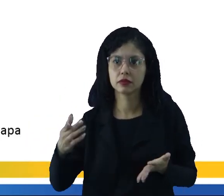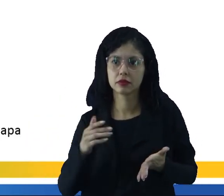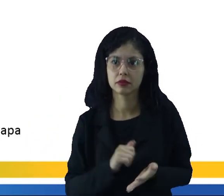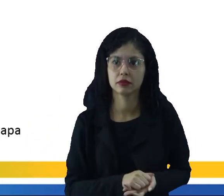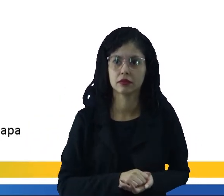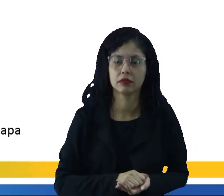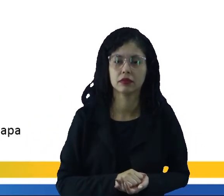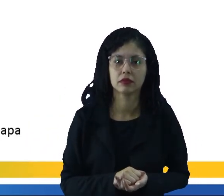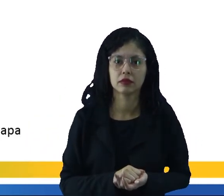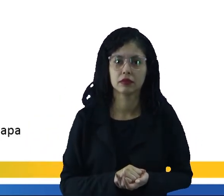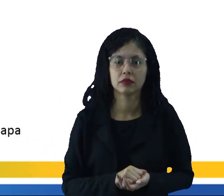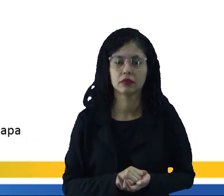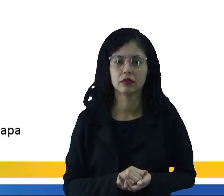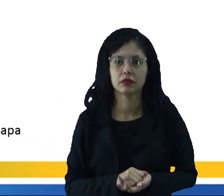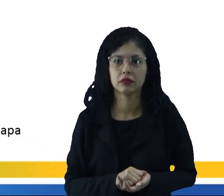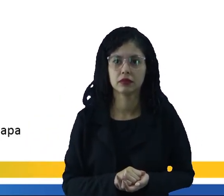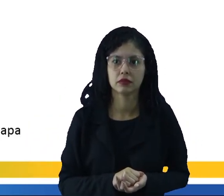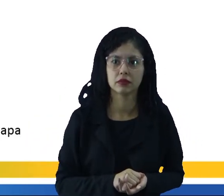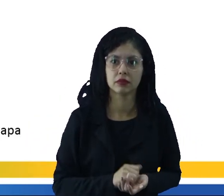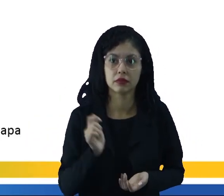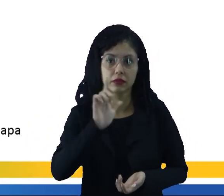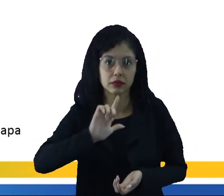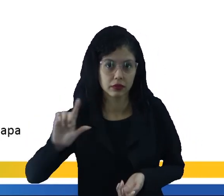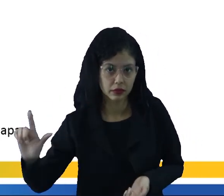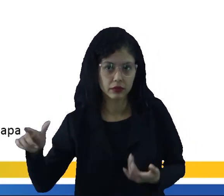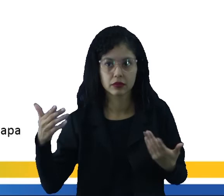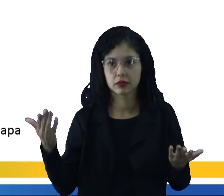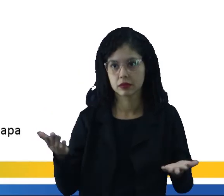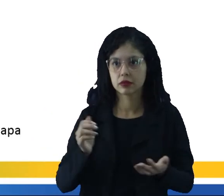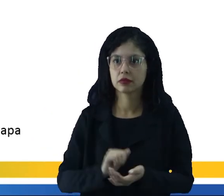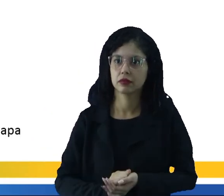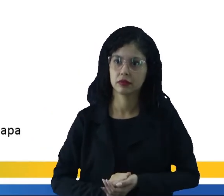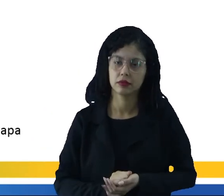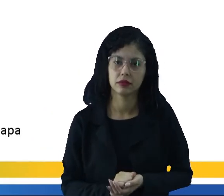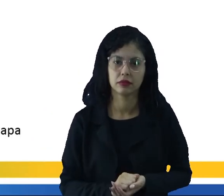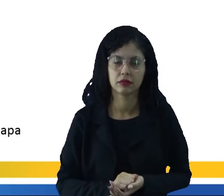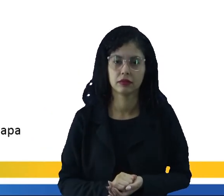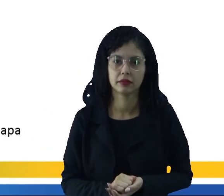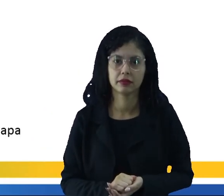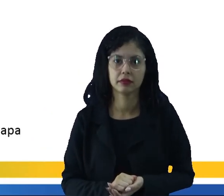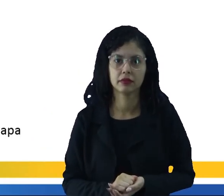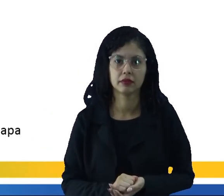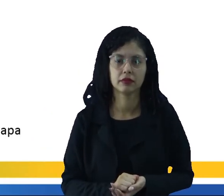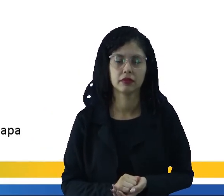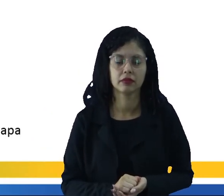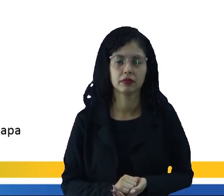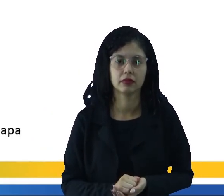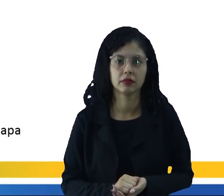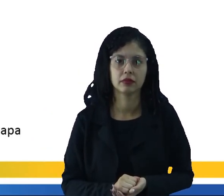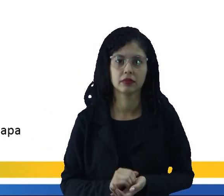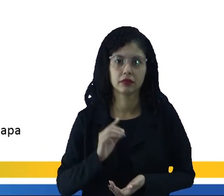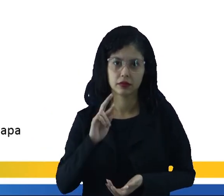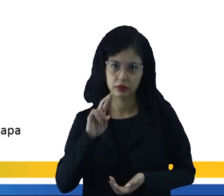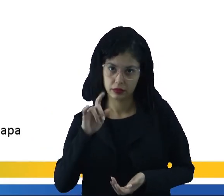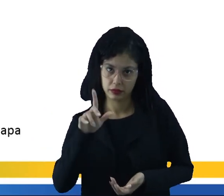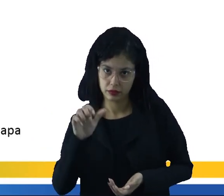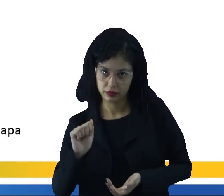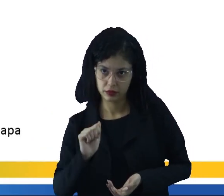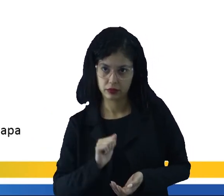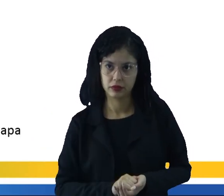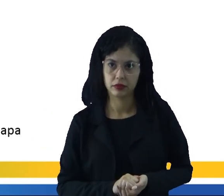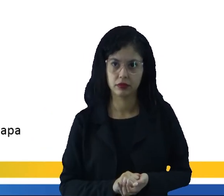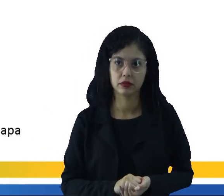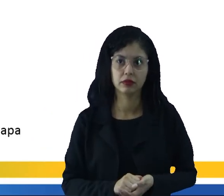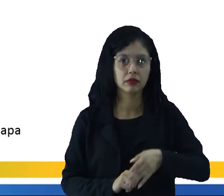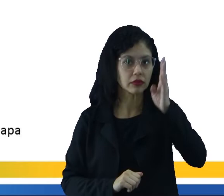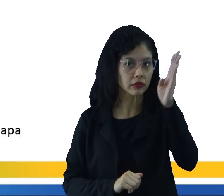estou no lado leste, né? Ou, se você quiser dizer, na parte oriental. E